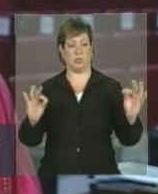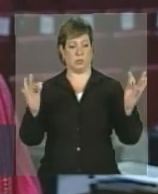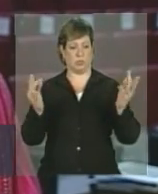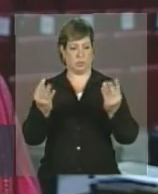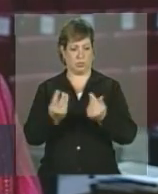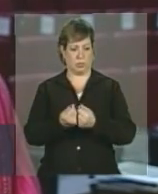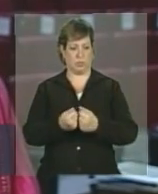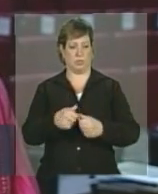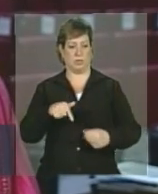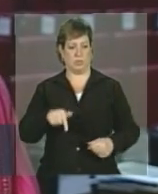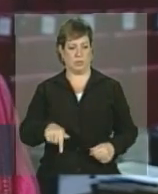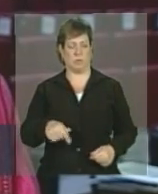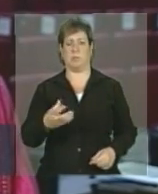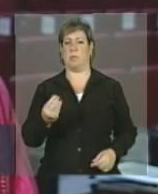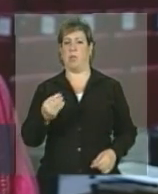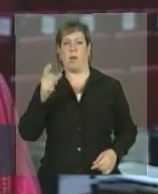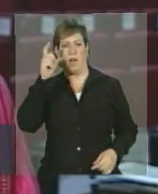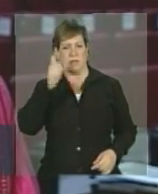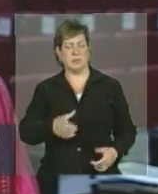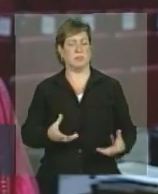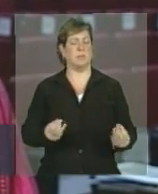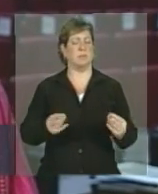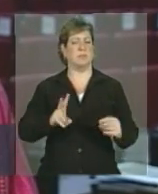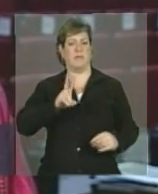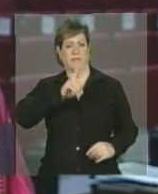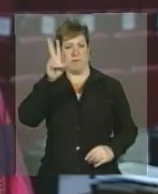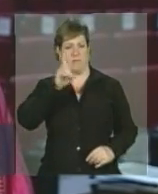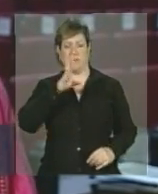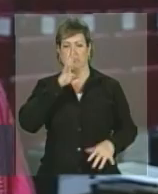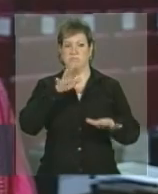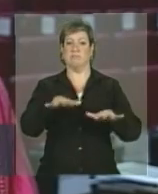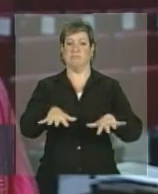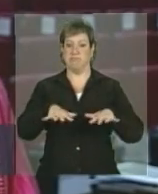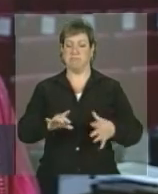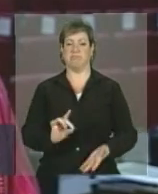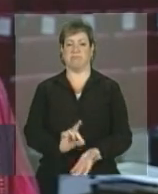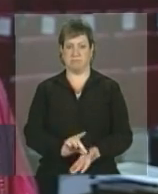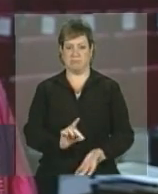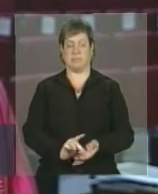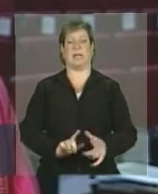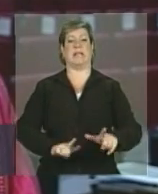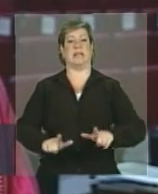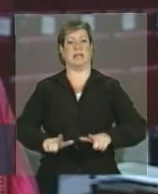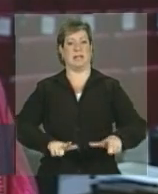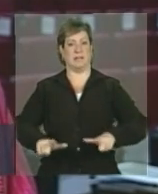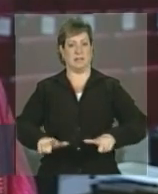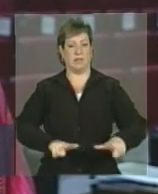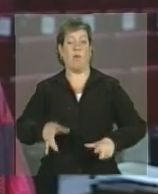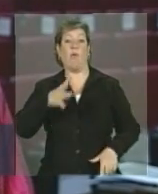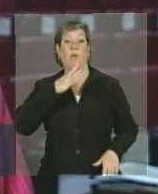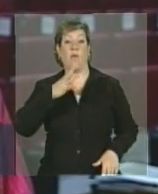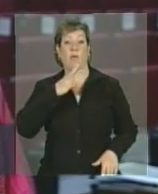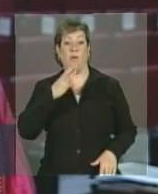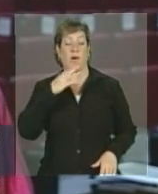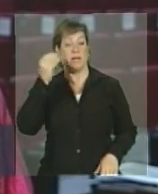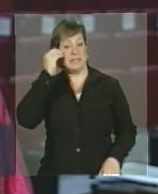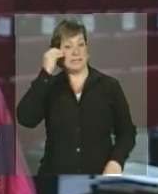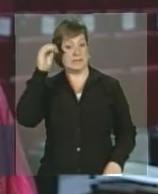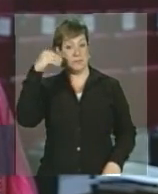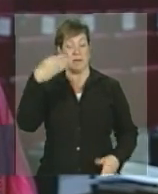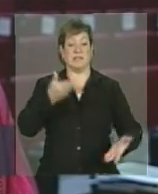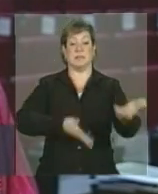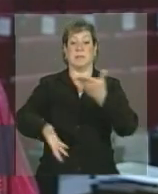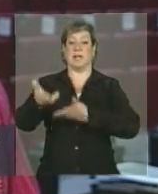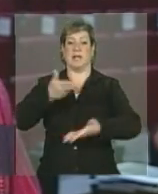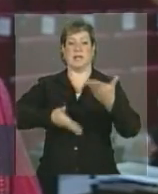um interesse muito grande, que é incrível realmente, de trabalhar, de conhecer as experiências de